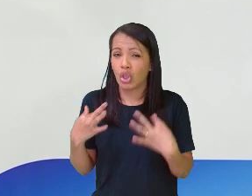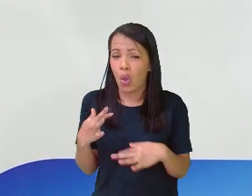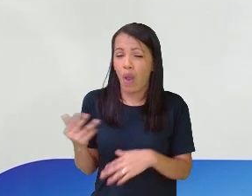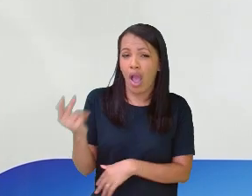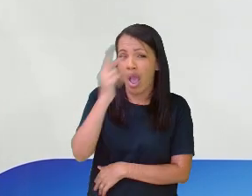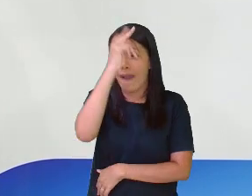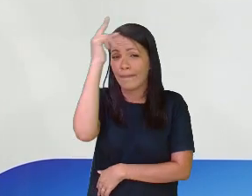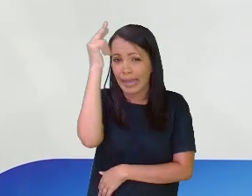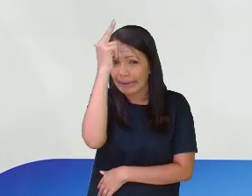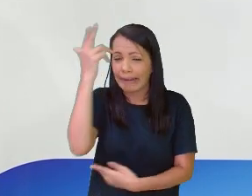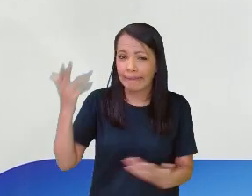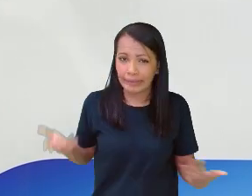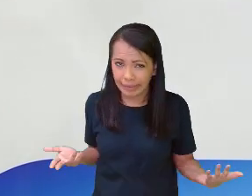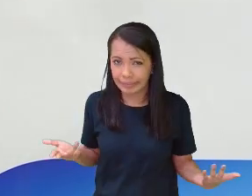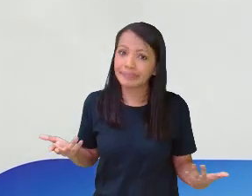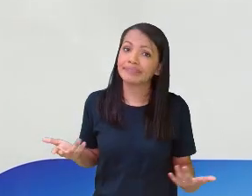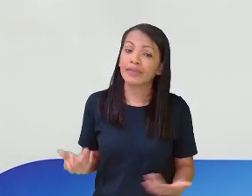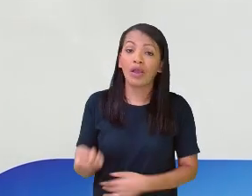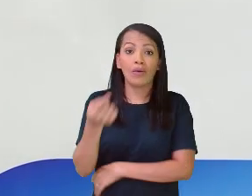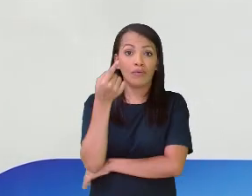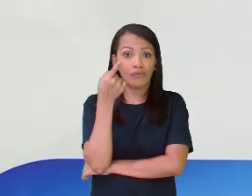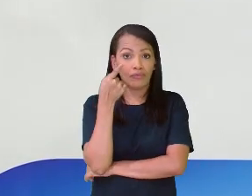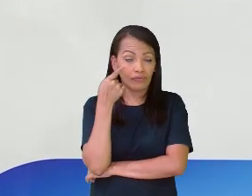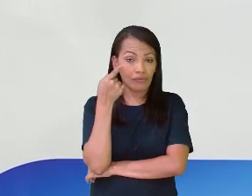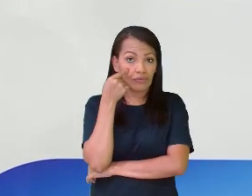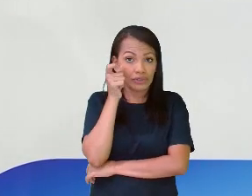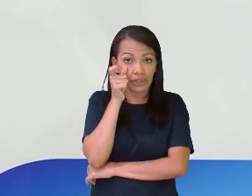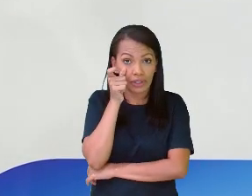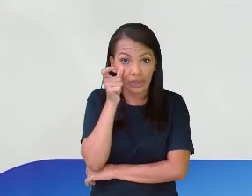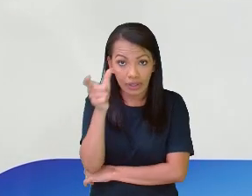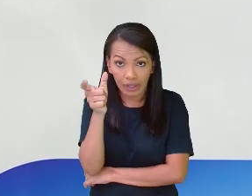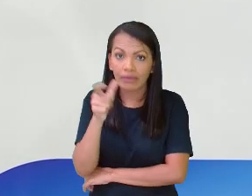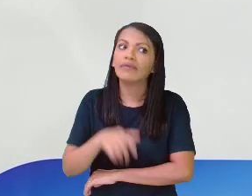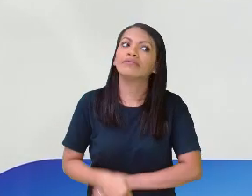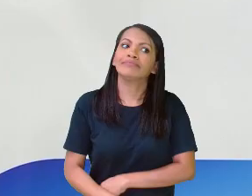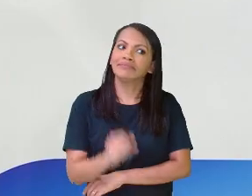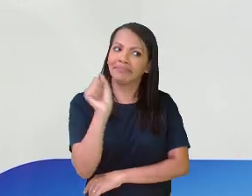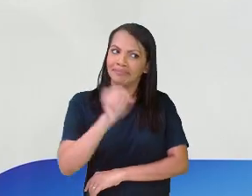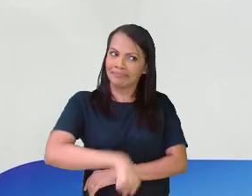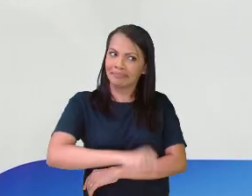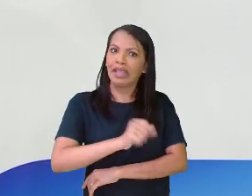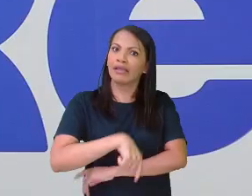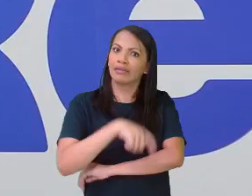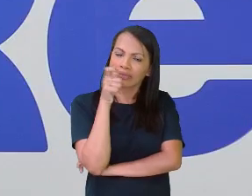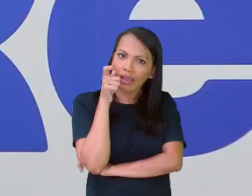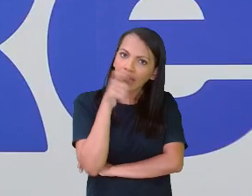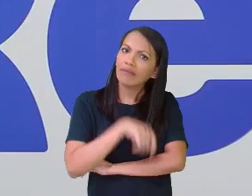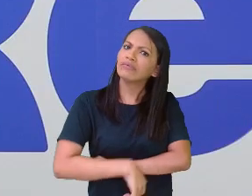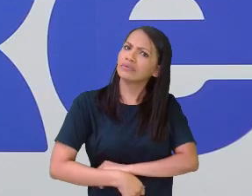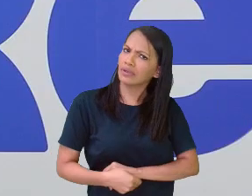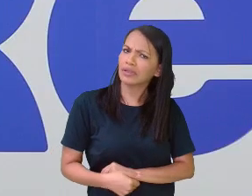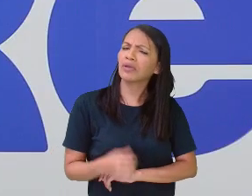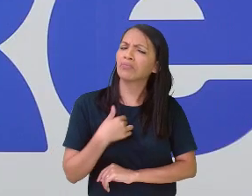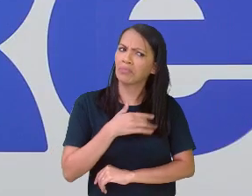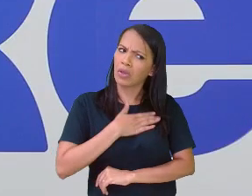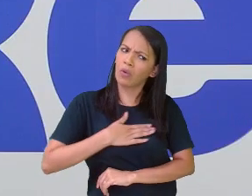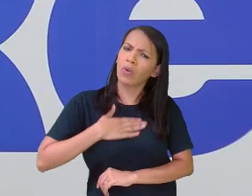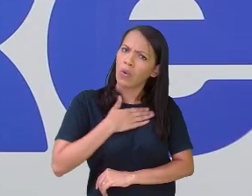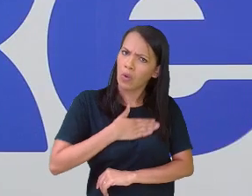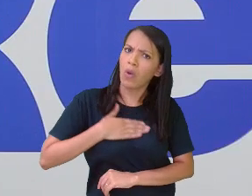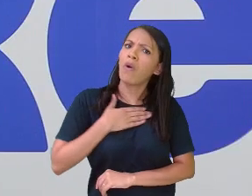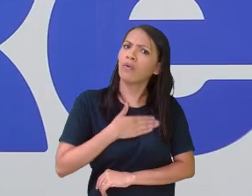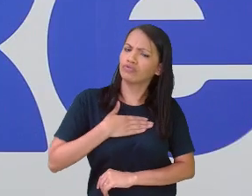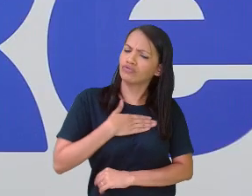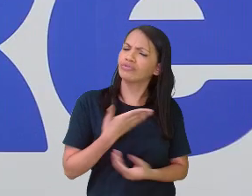baratas. Então, professora Sinara, veja só que interessante, né? Muito interessante mesmo, professora Mauricéia. Realmente, gostei